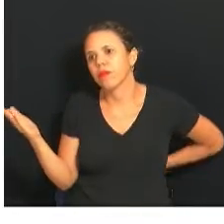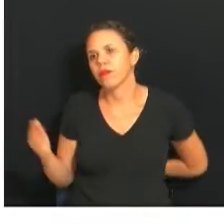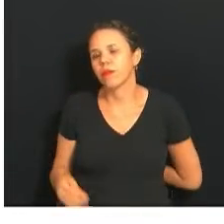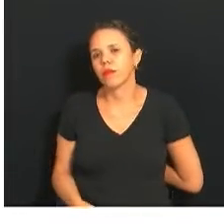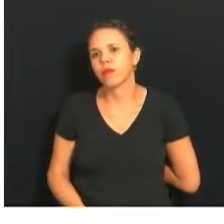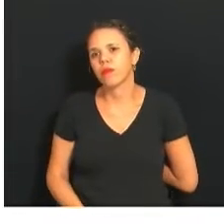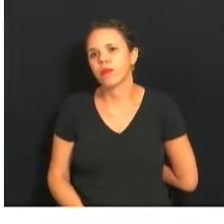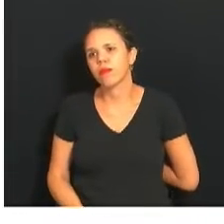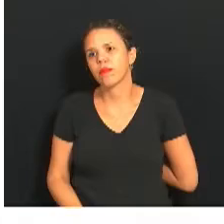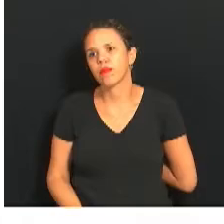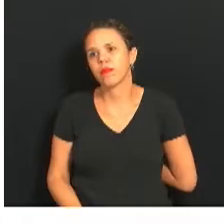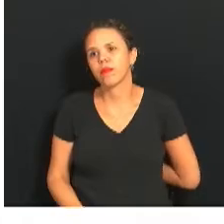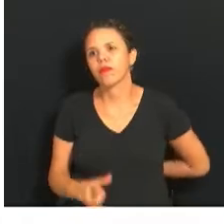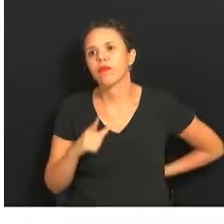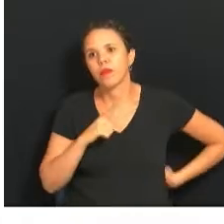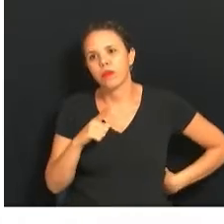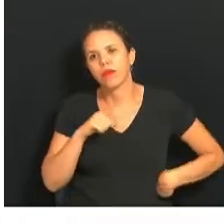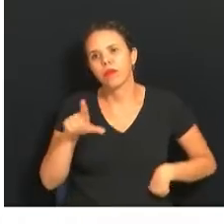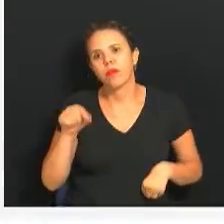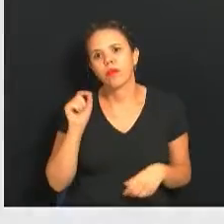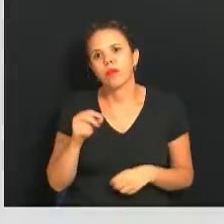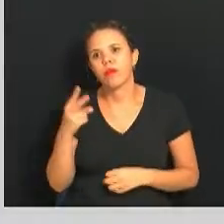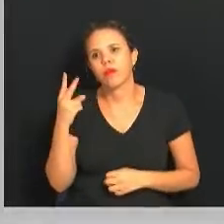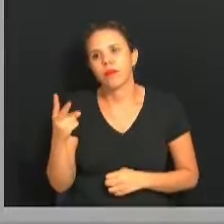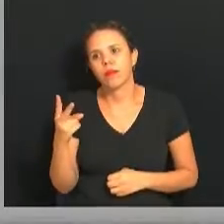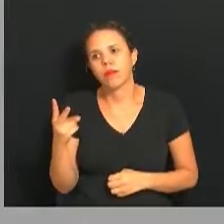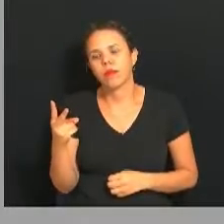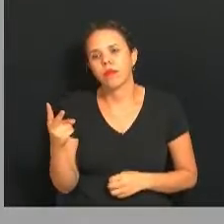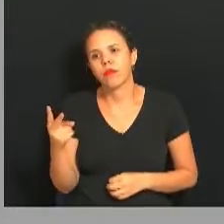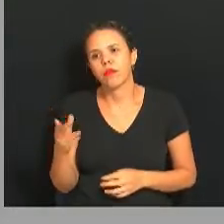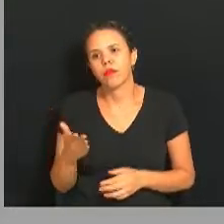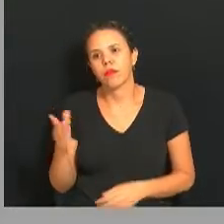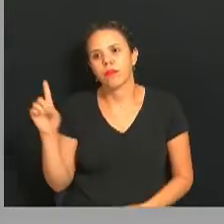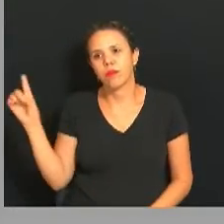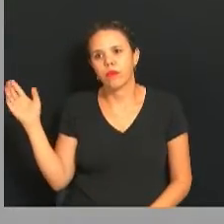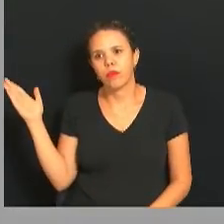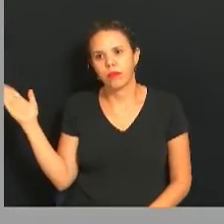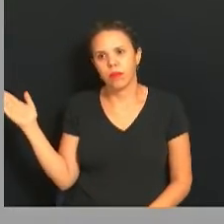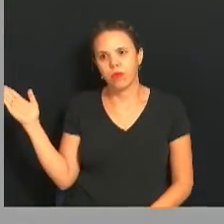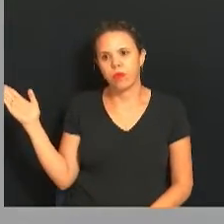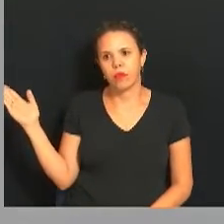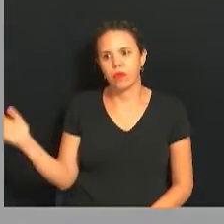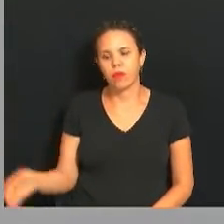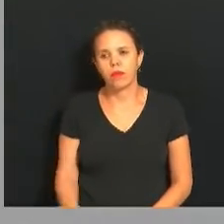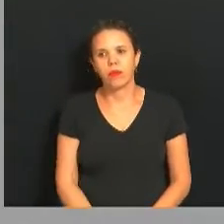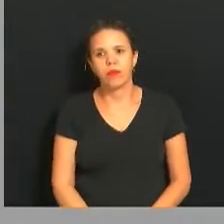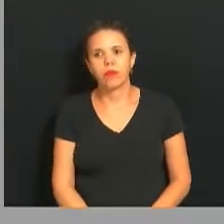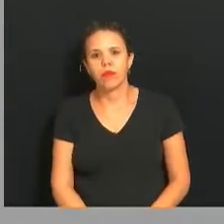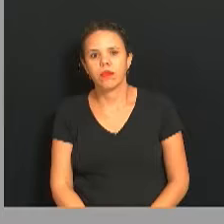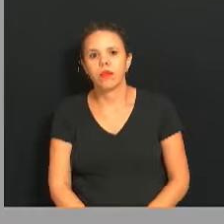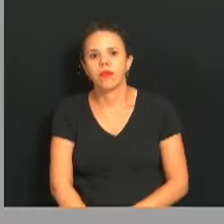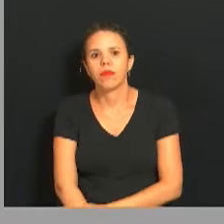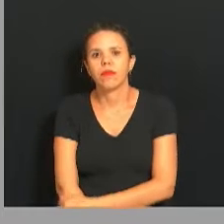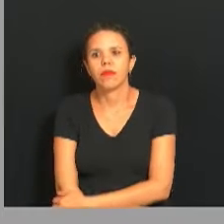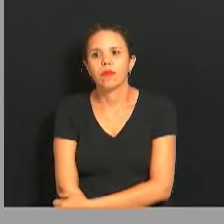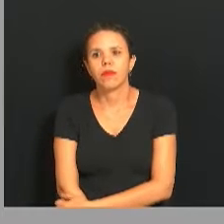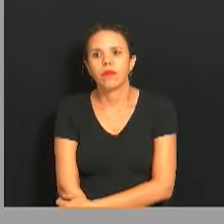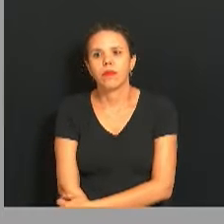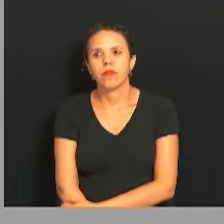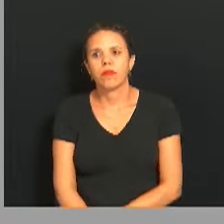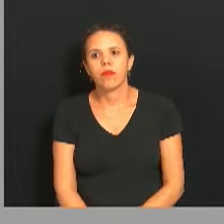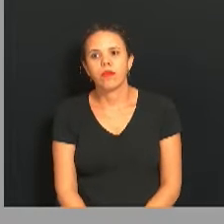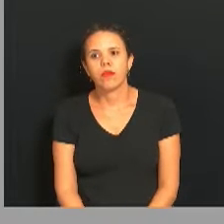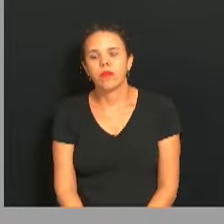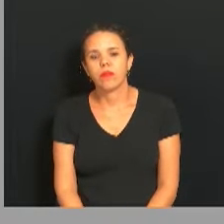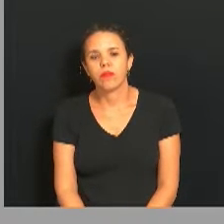www.campinas.sp.leg.br e aí temos as opções de dois caminhos. Do lado direito da tela inicial, você vê o desenho que está marcado